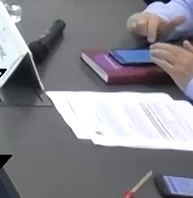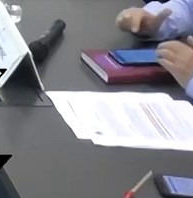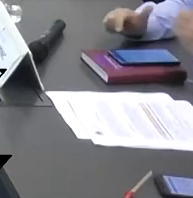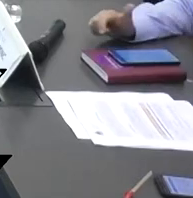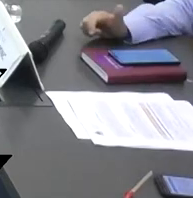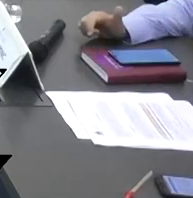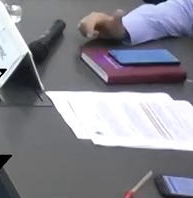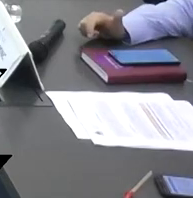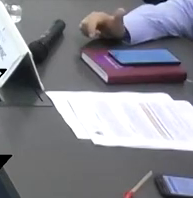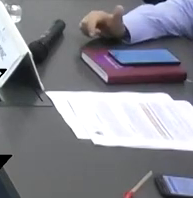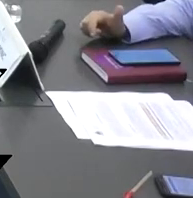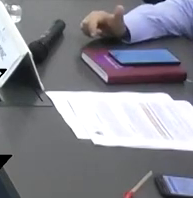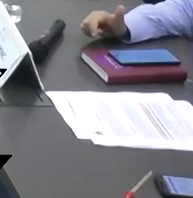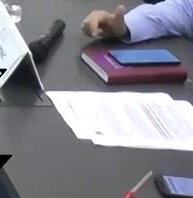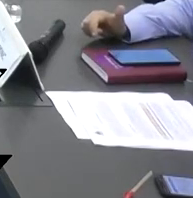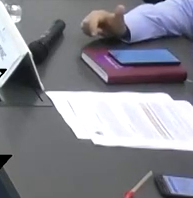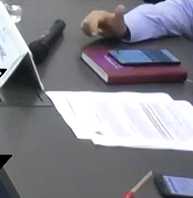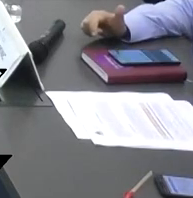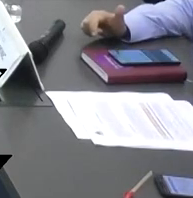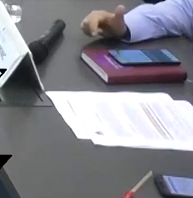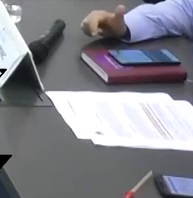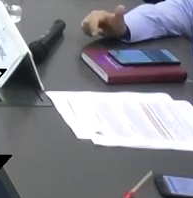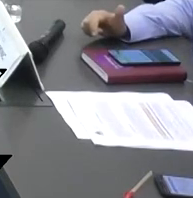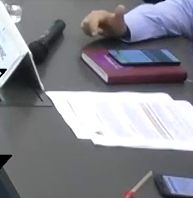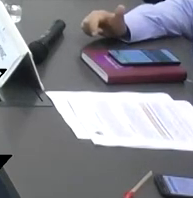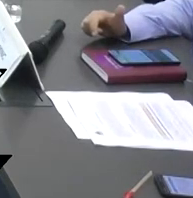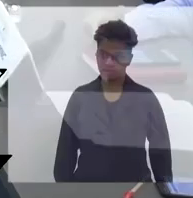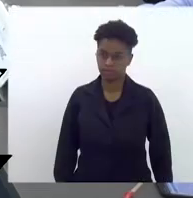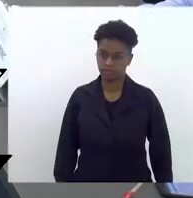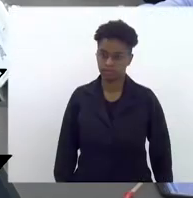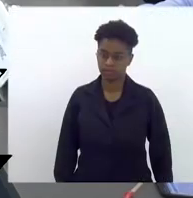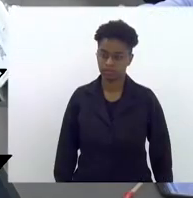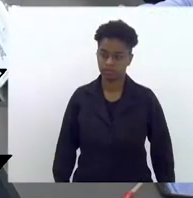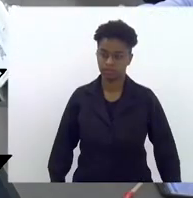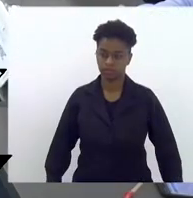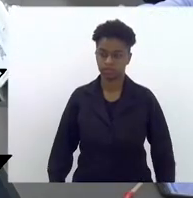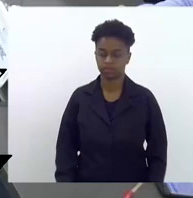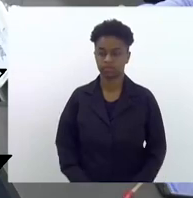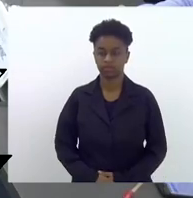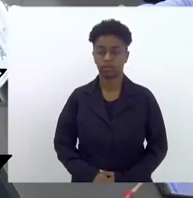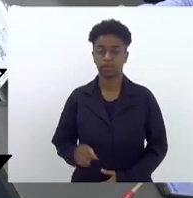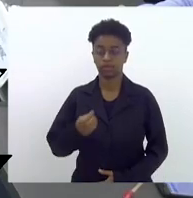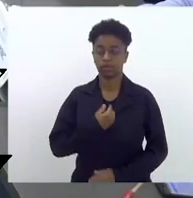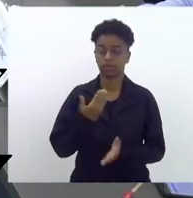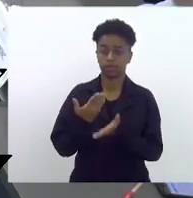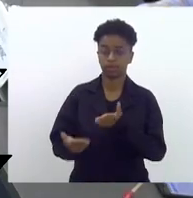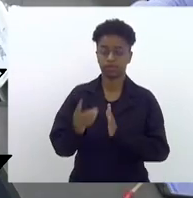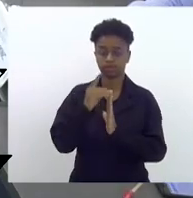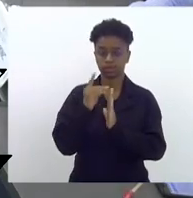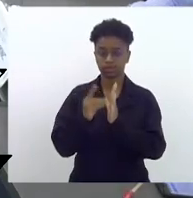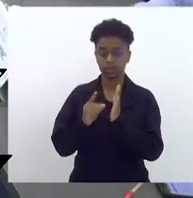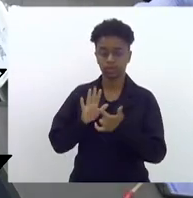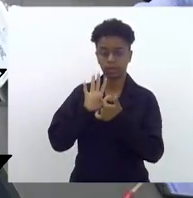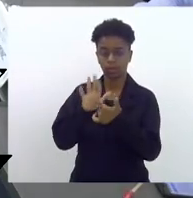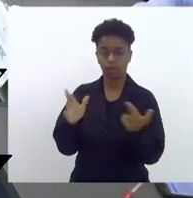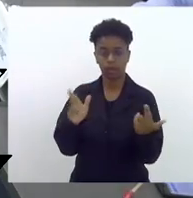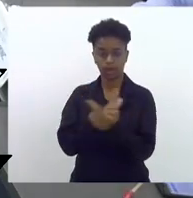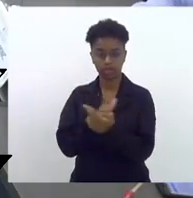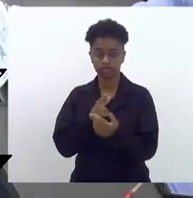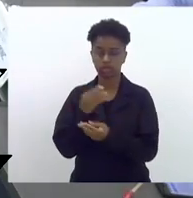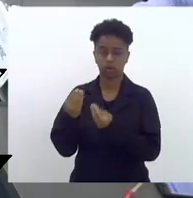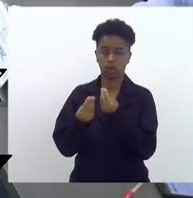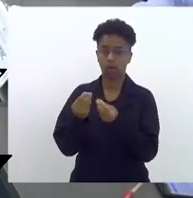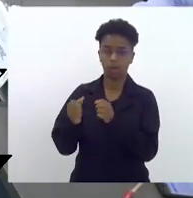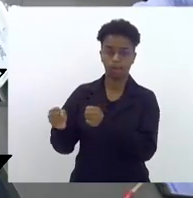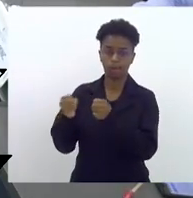um problema porque faremos que perdesse todo o o o o a vigência de um decreto que estabelece relação ali com o poder